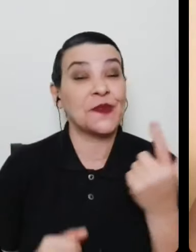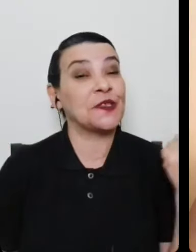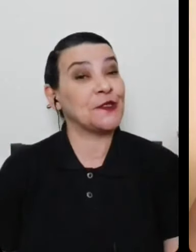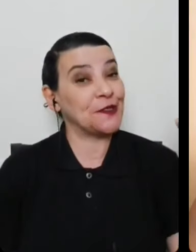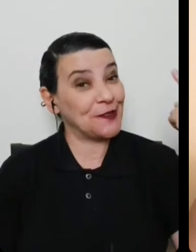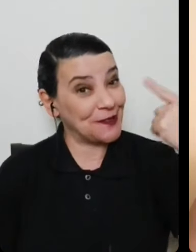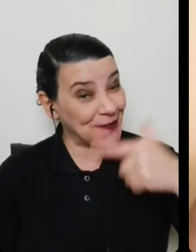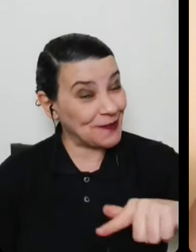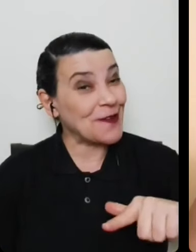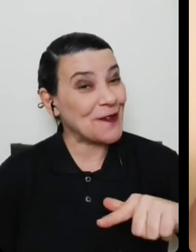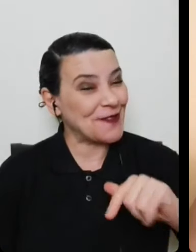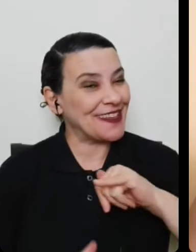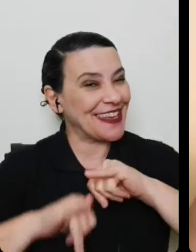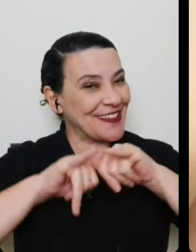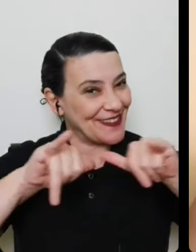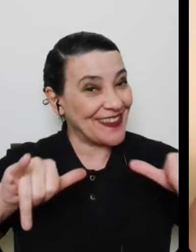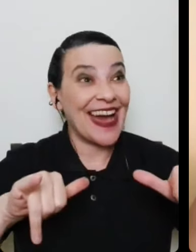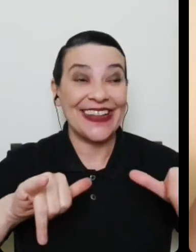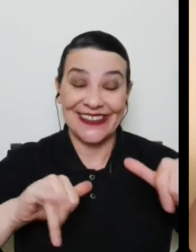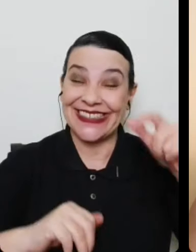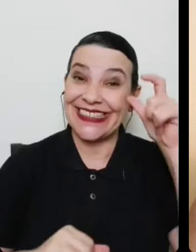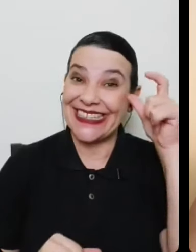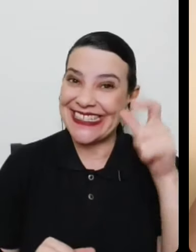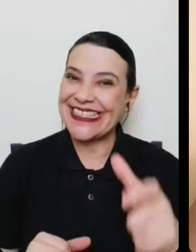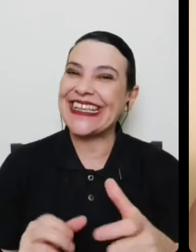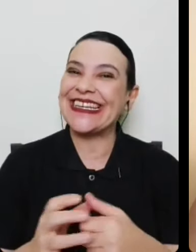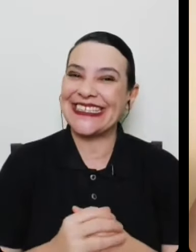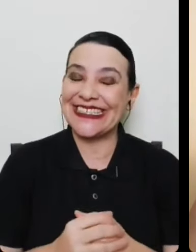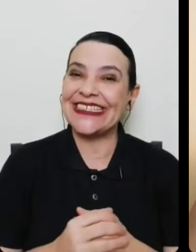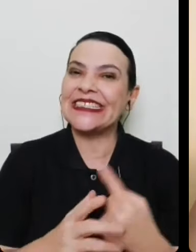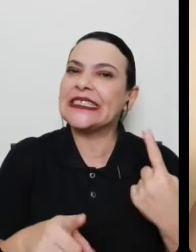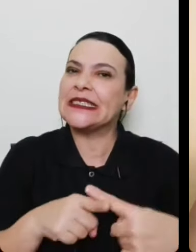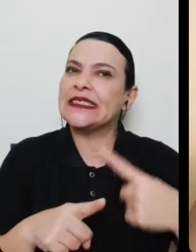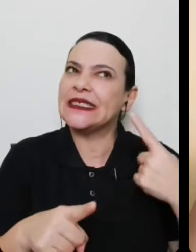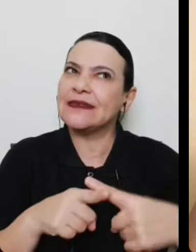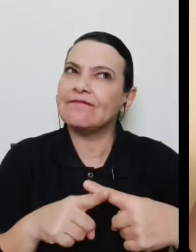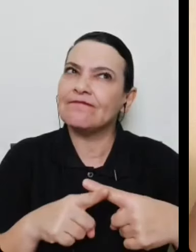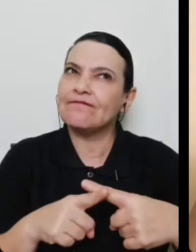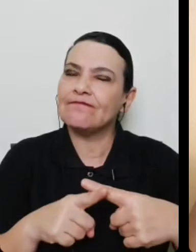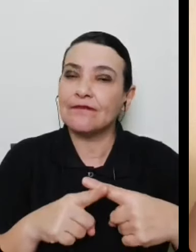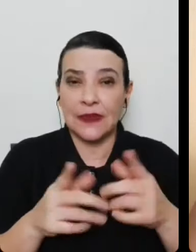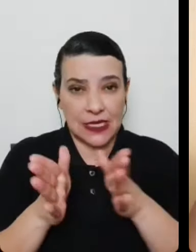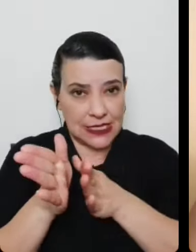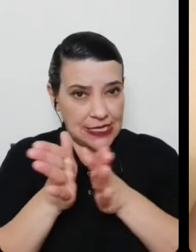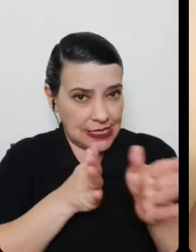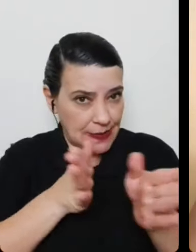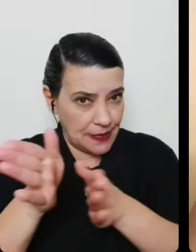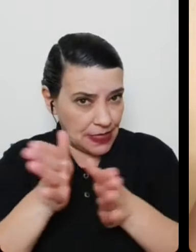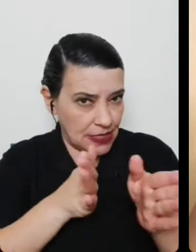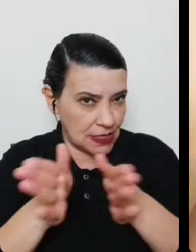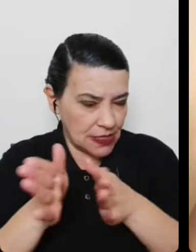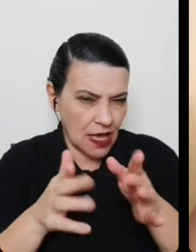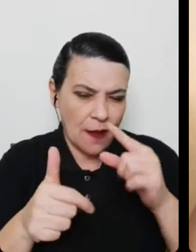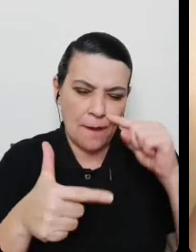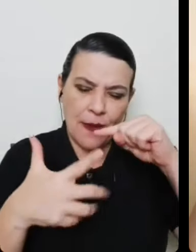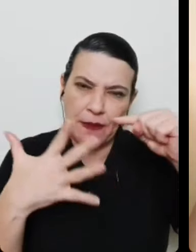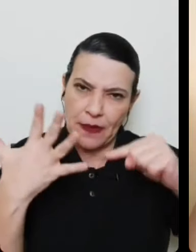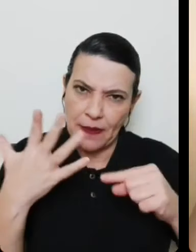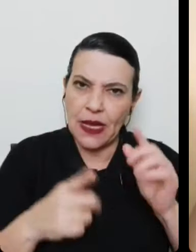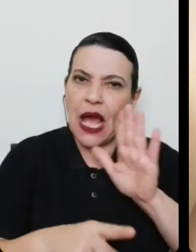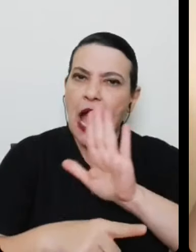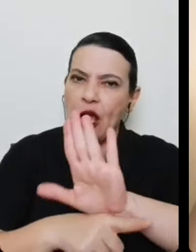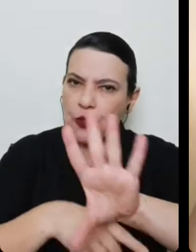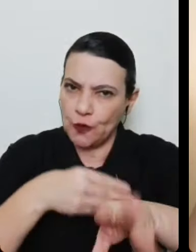começa a ficar interessante. Por quê? A ideia de que a acessibilidade, os recursos de